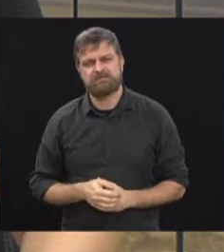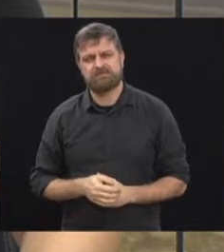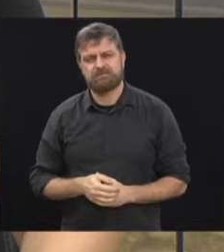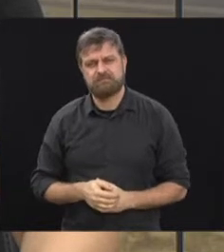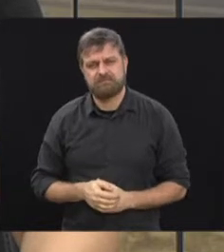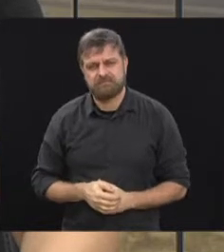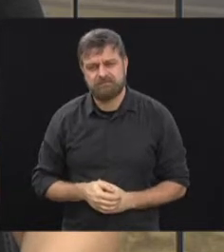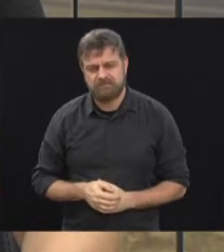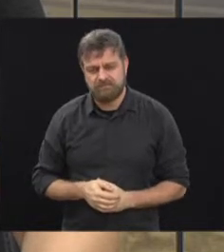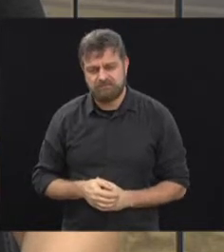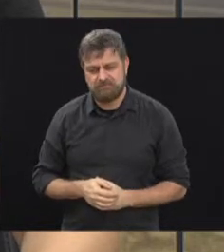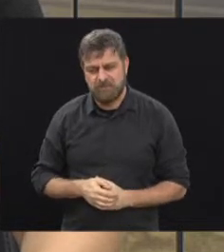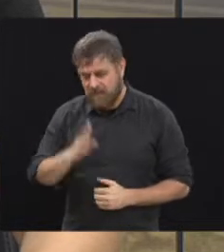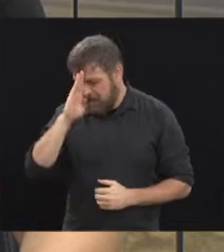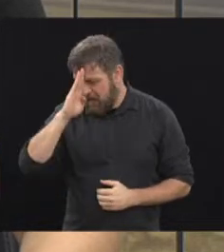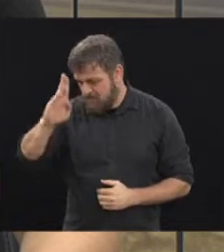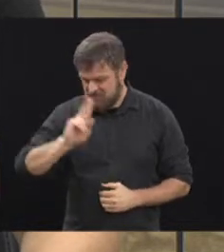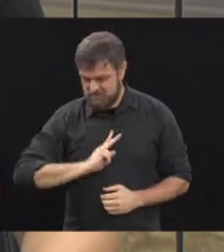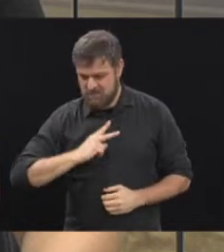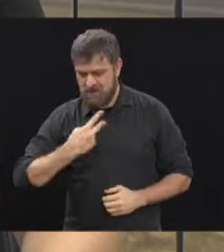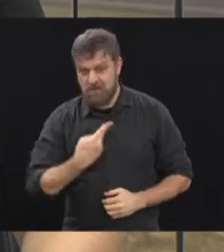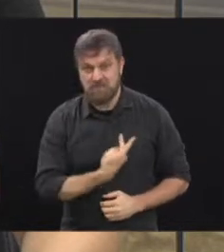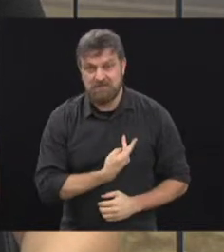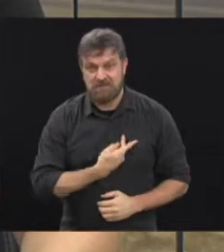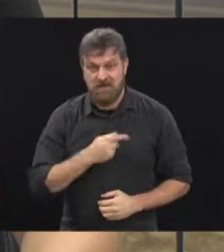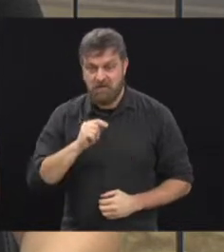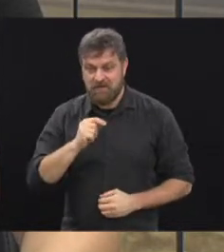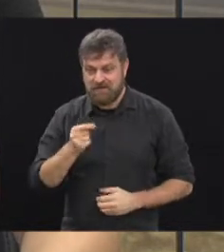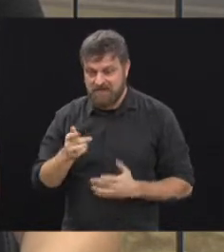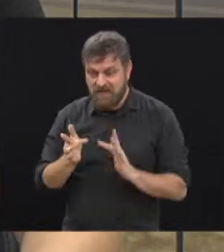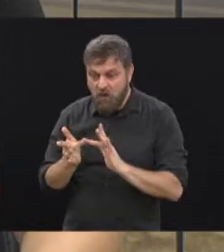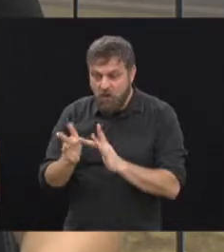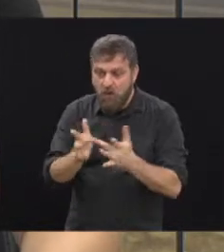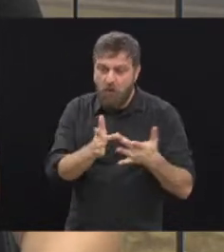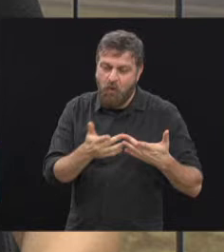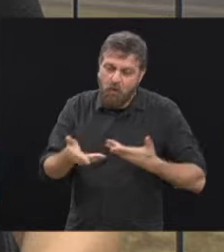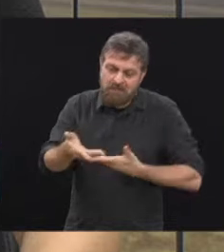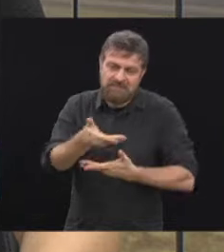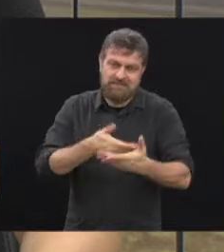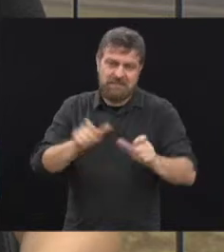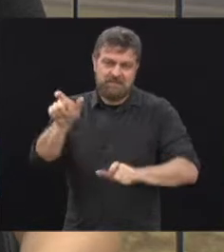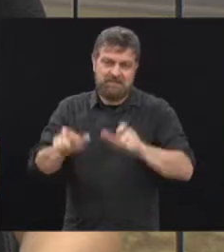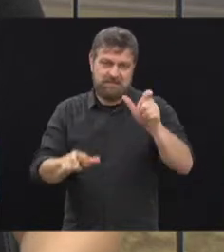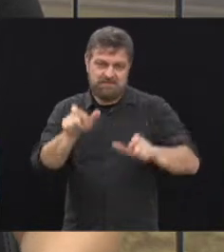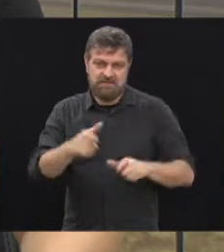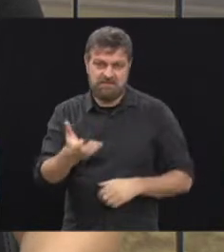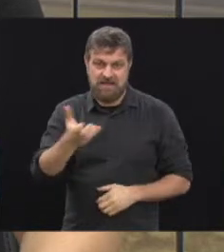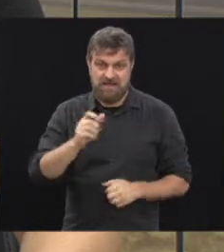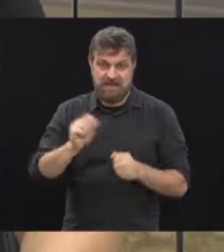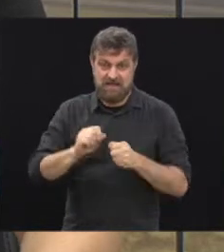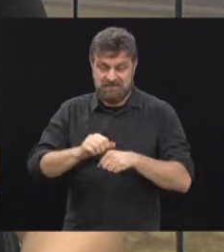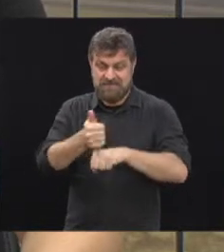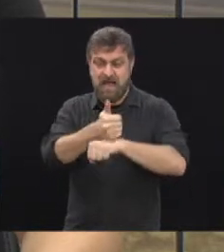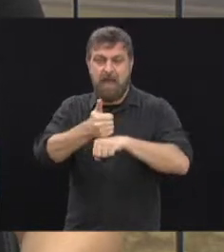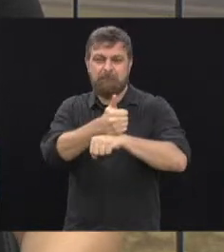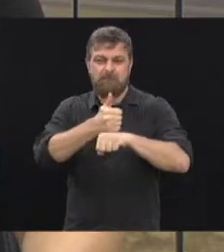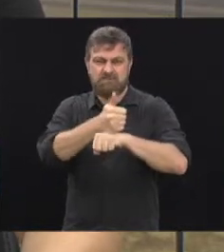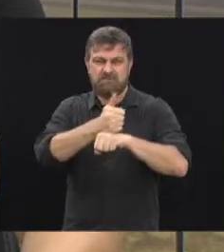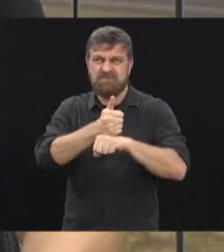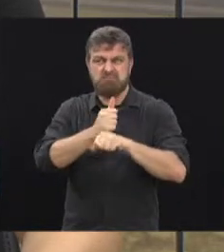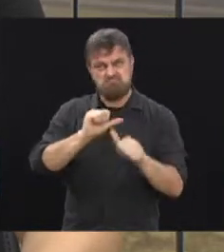a maior transformação sempre é no âmbito de relacionamento e a maioria deles querem fazer alguma mudança